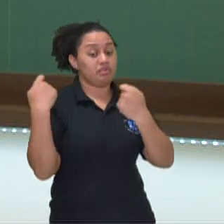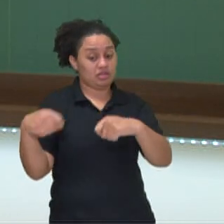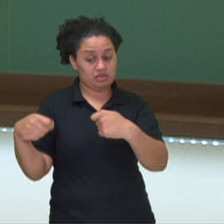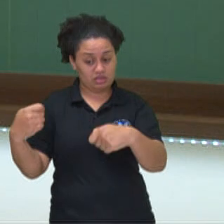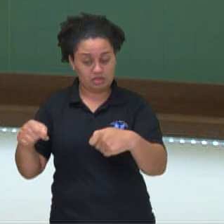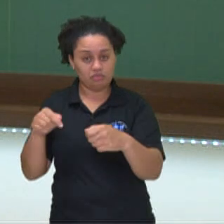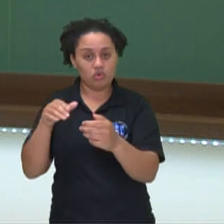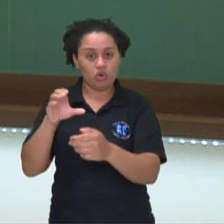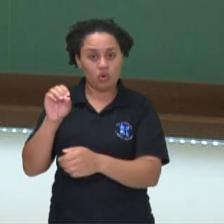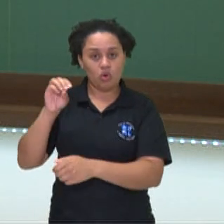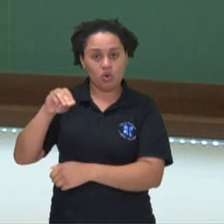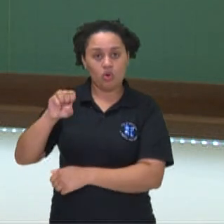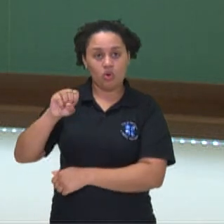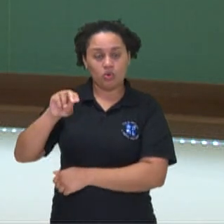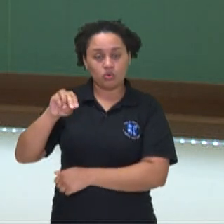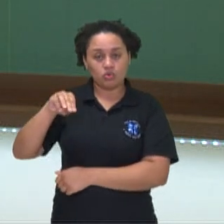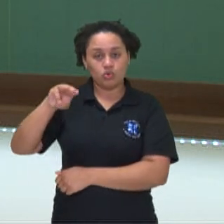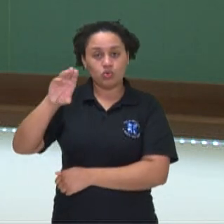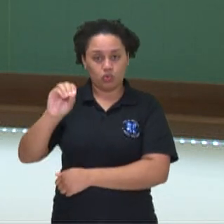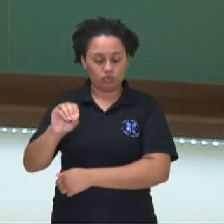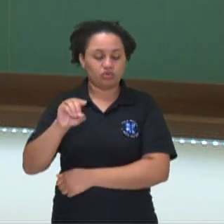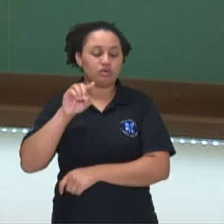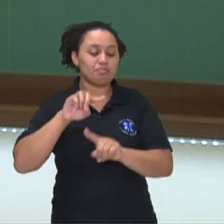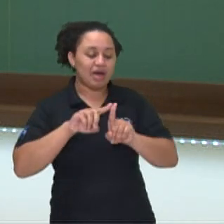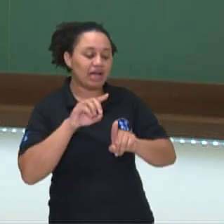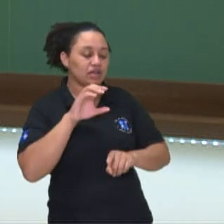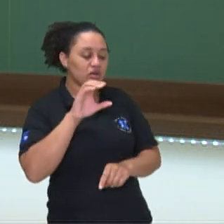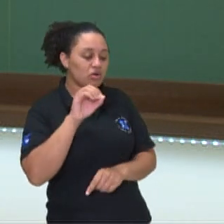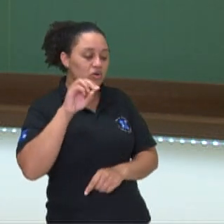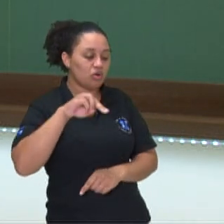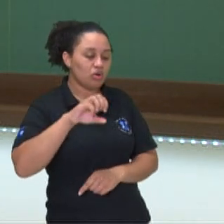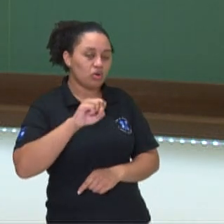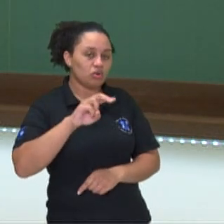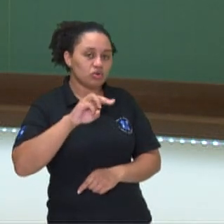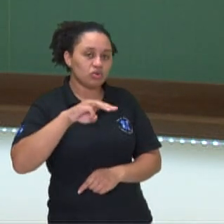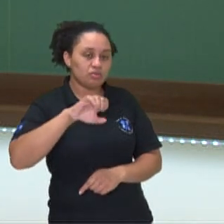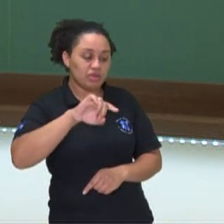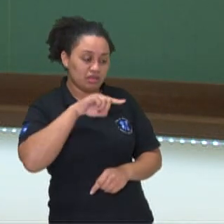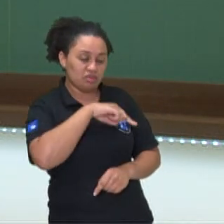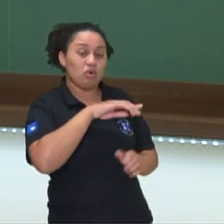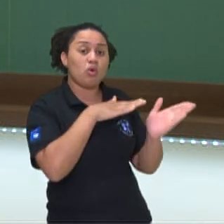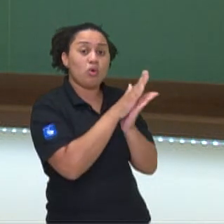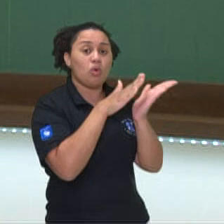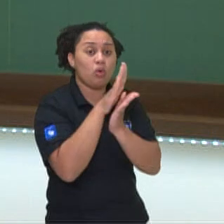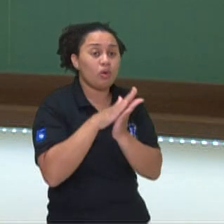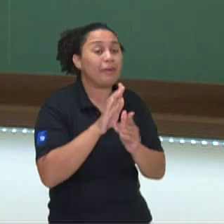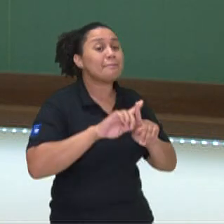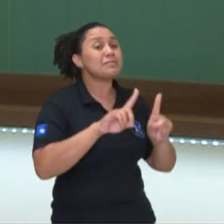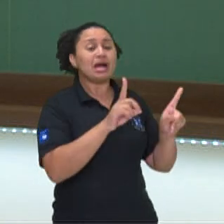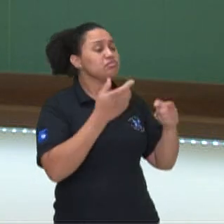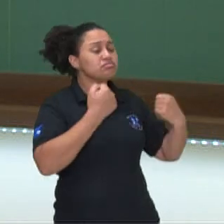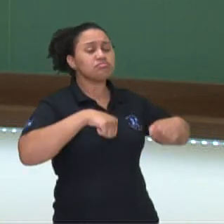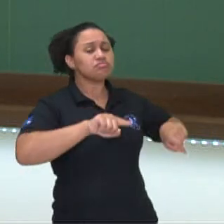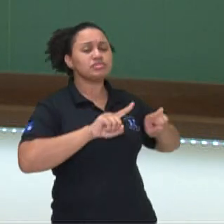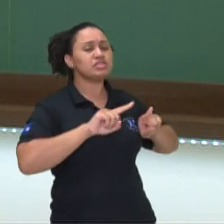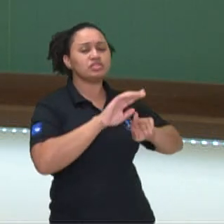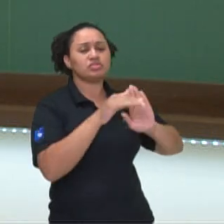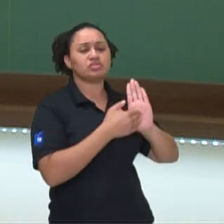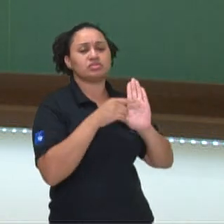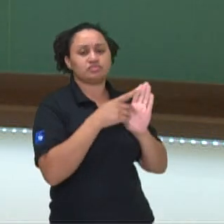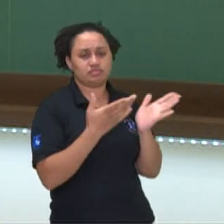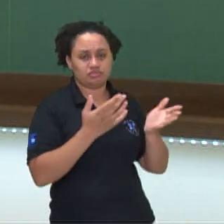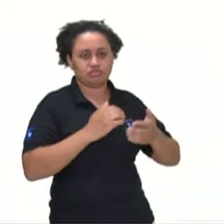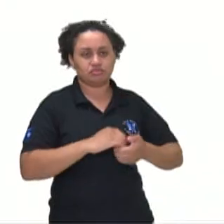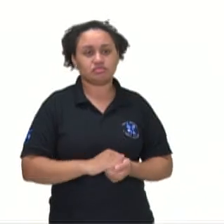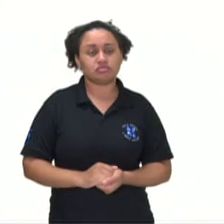quando falamos em consumismo, nós estamos adquirindo coisas que muitas vezes não são necessárias para a nossa vida.